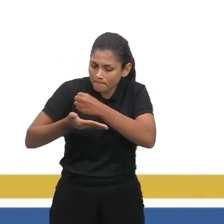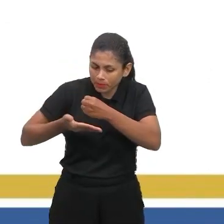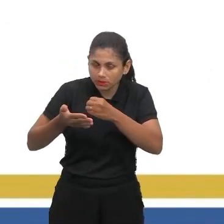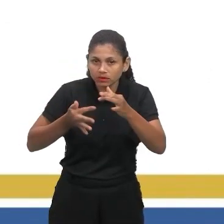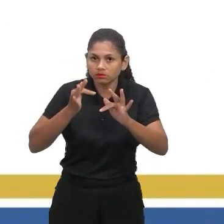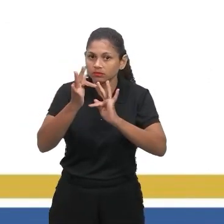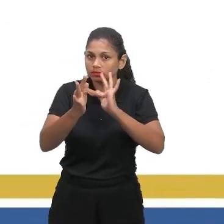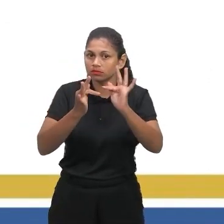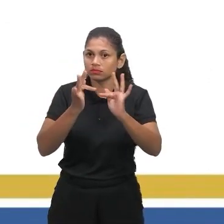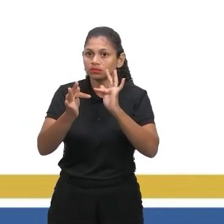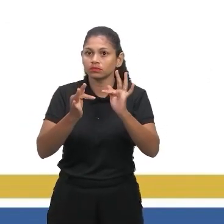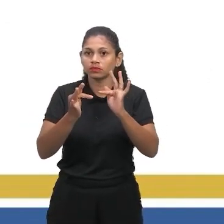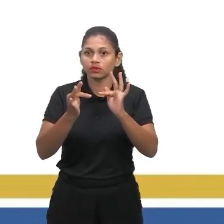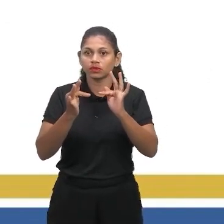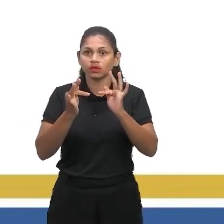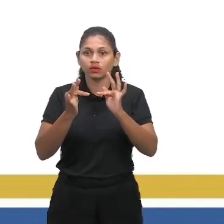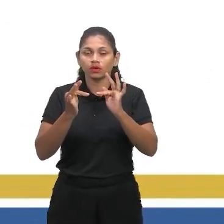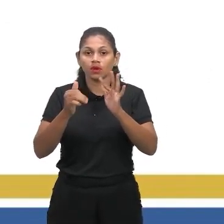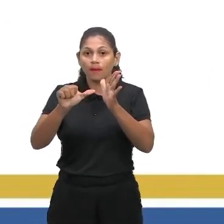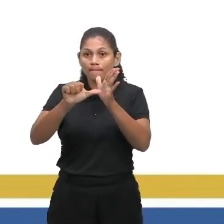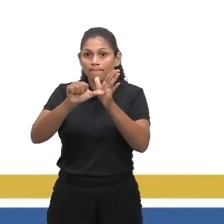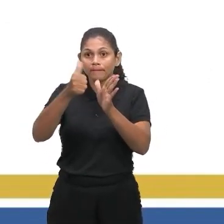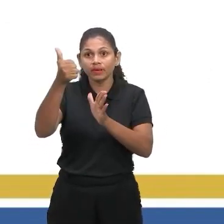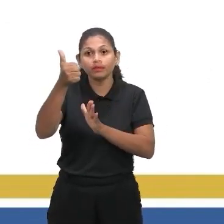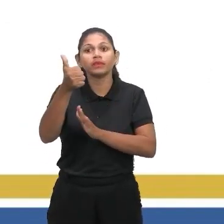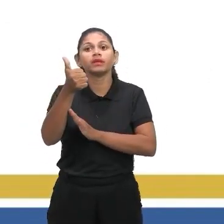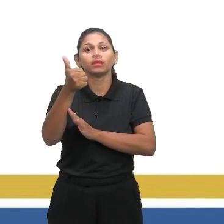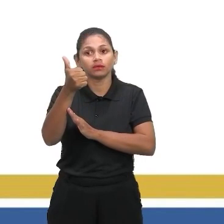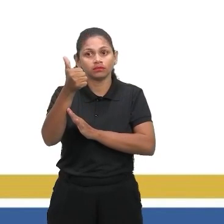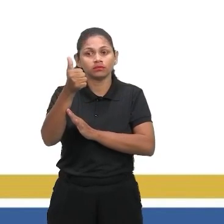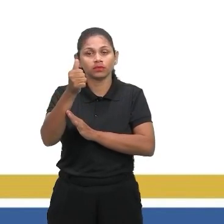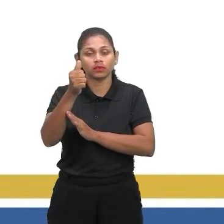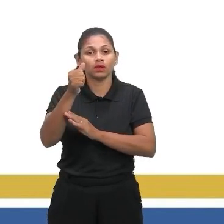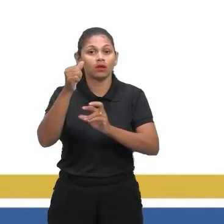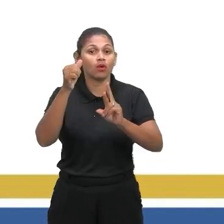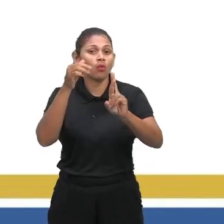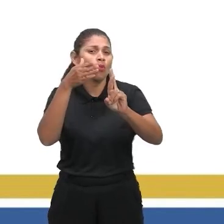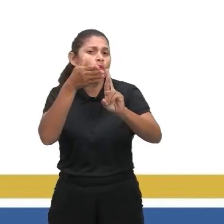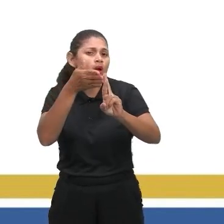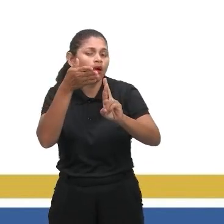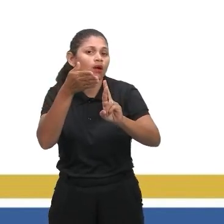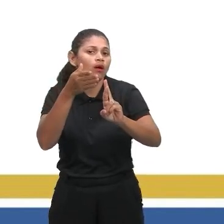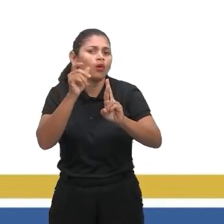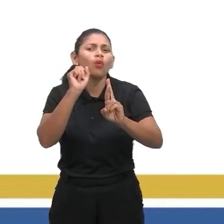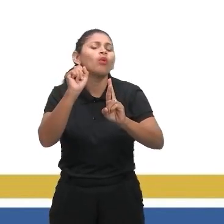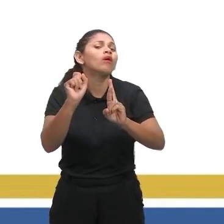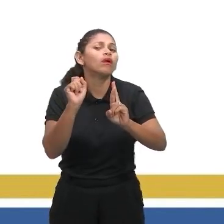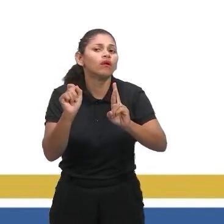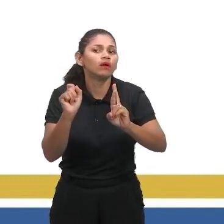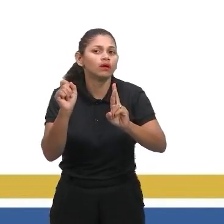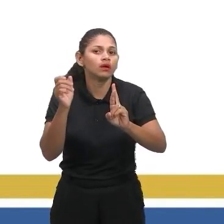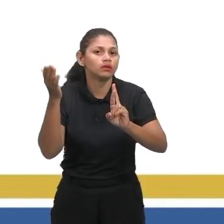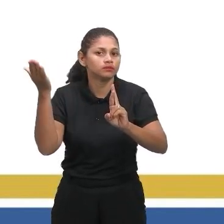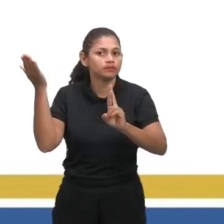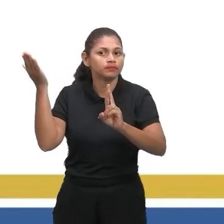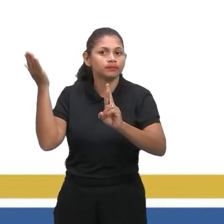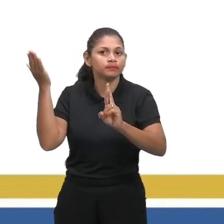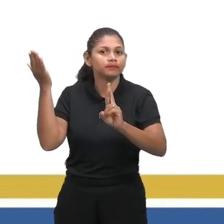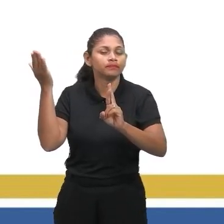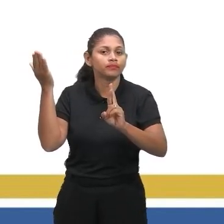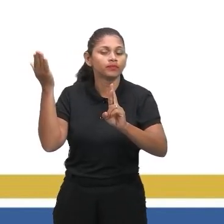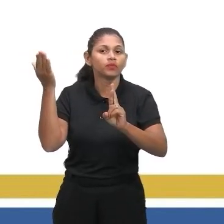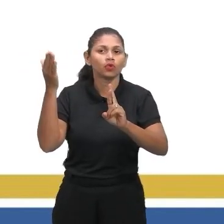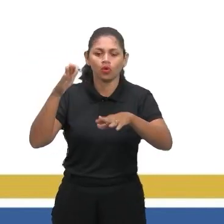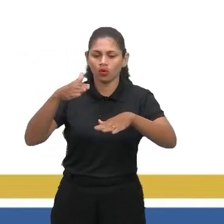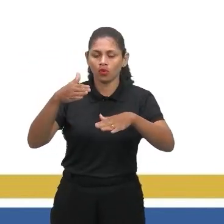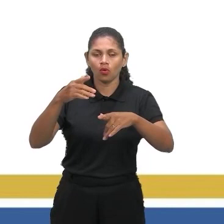física, trazendo aqui para a gente agora, primeiro conceito é o conceito de referencial. O que é referencial? É quando você toma algo, um